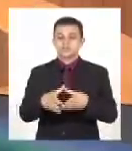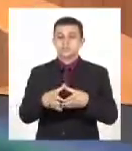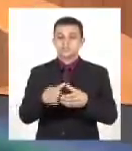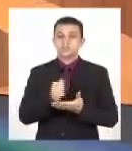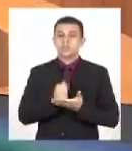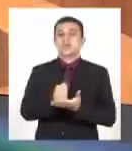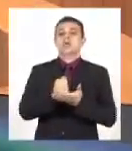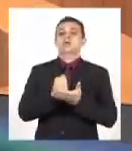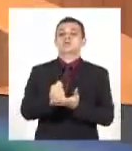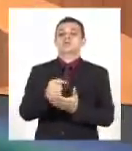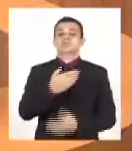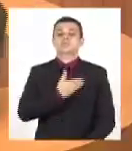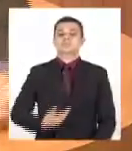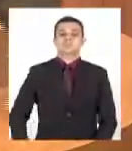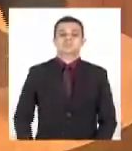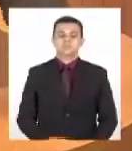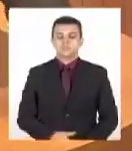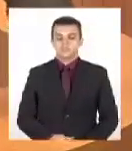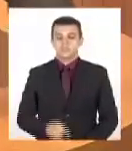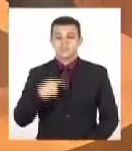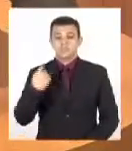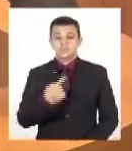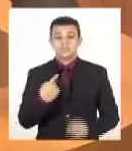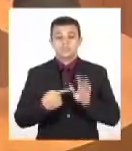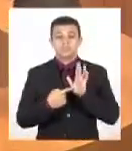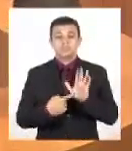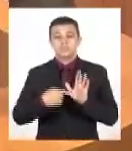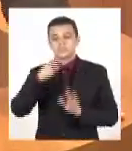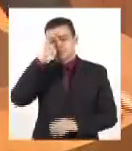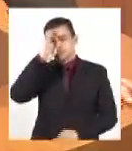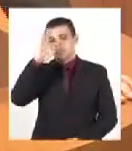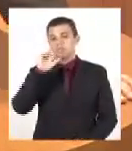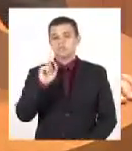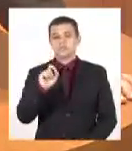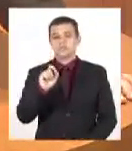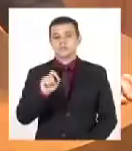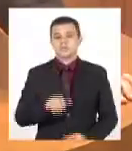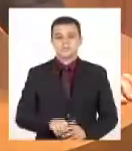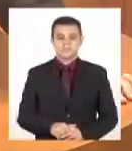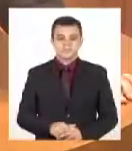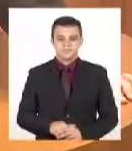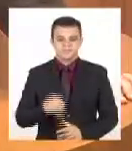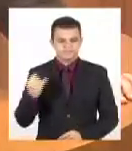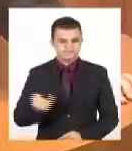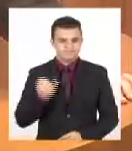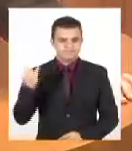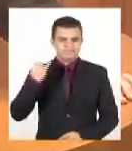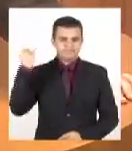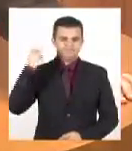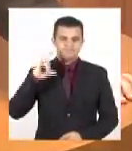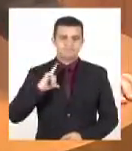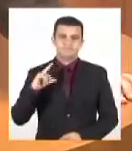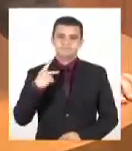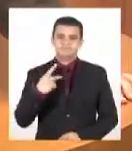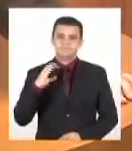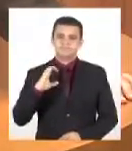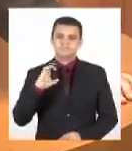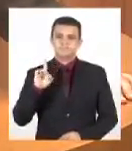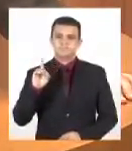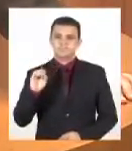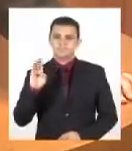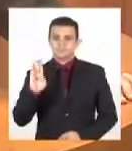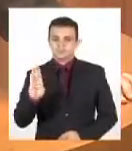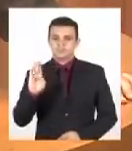governo. E nós justamente destacamos, senhor presidente, essa importância que o PCdoB tem